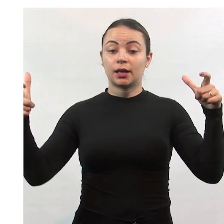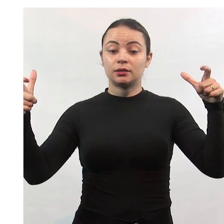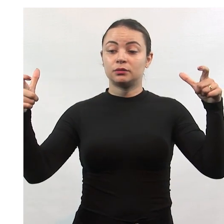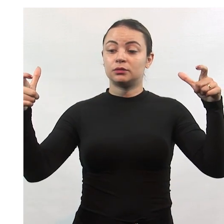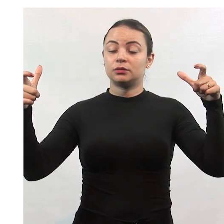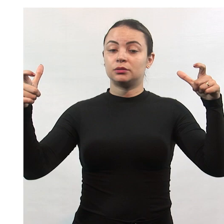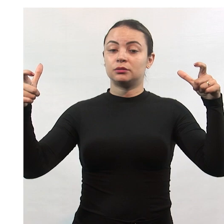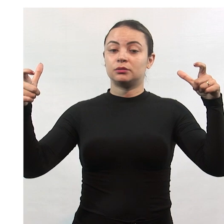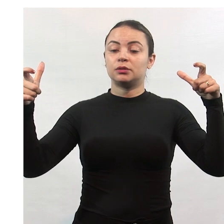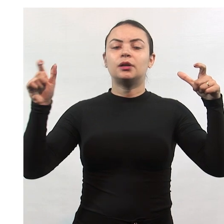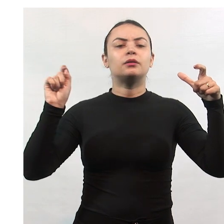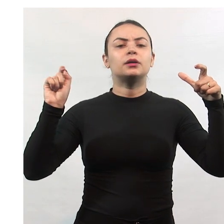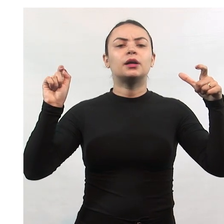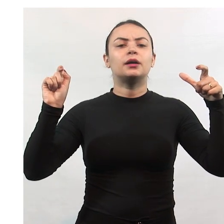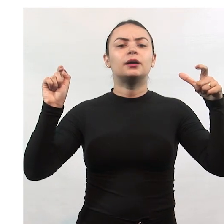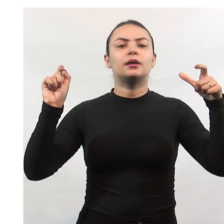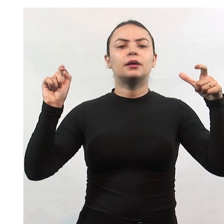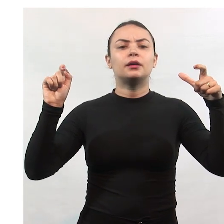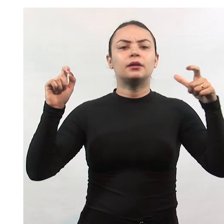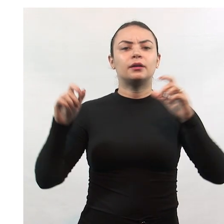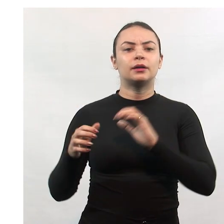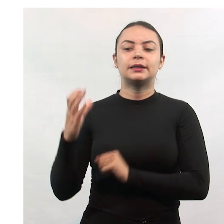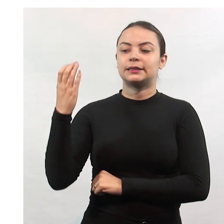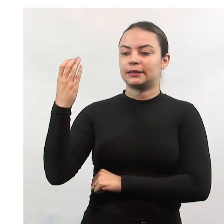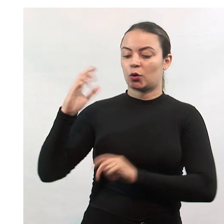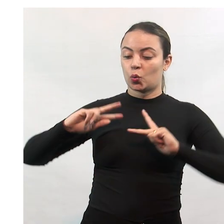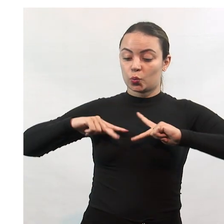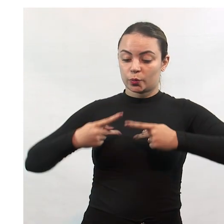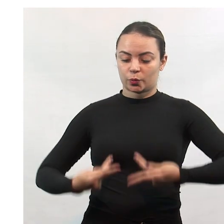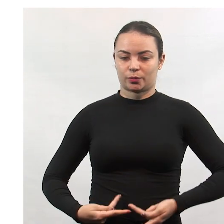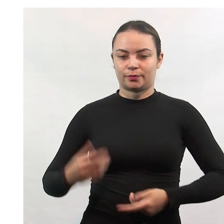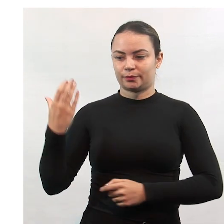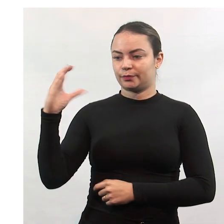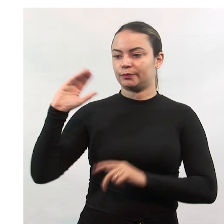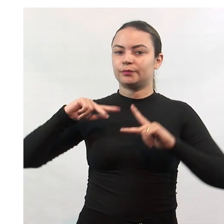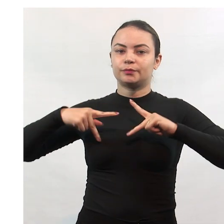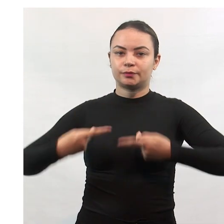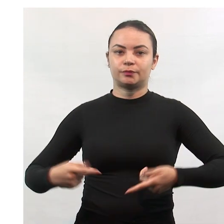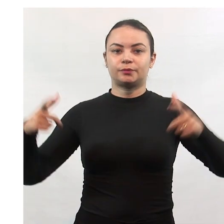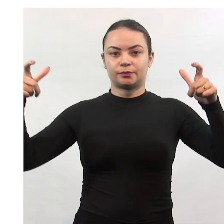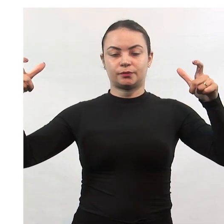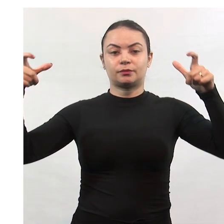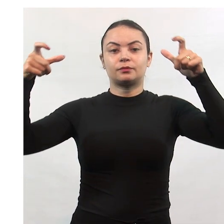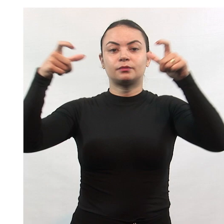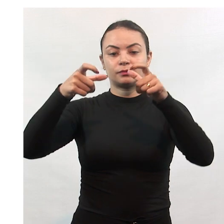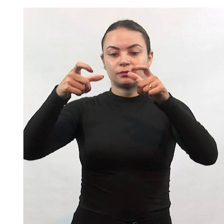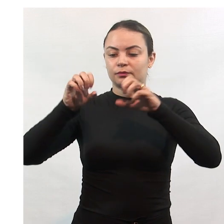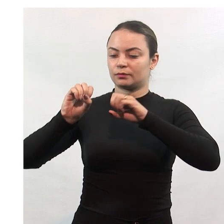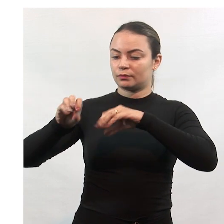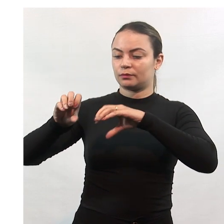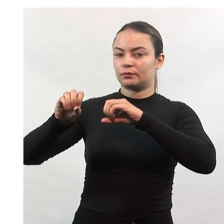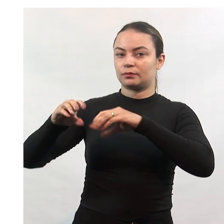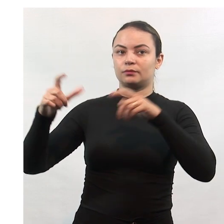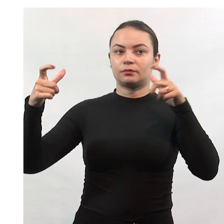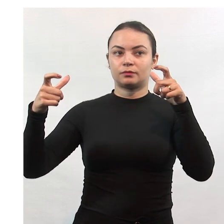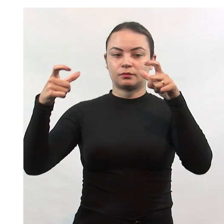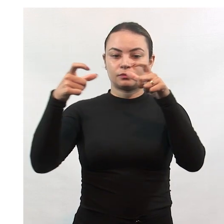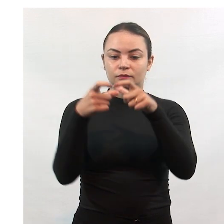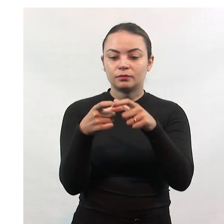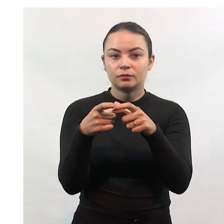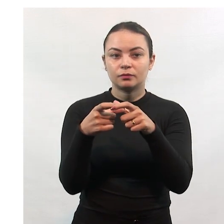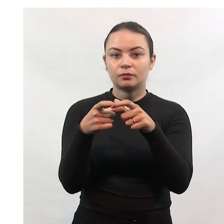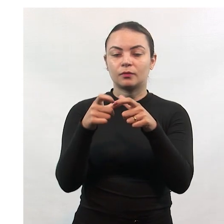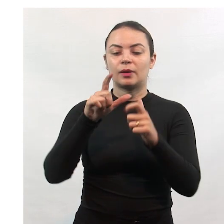porque a gente está trabalhando em cima de 3 linhas de pesquisa, que são as linhas de pesquisa do GPED, o Grupo de Pesquisa em Educação